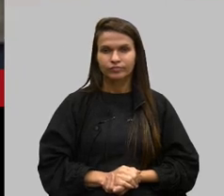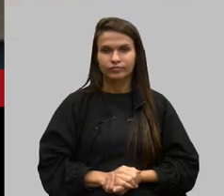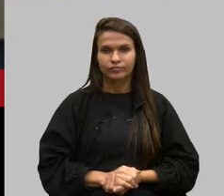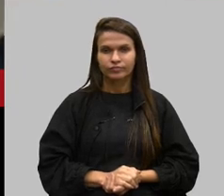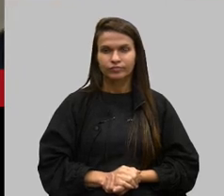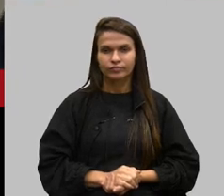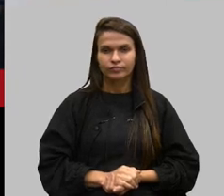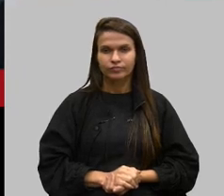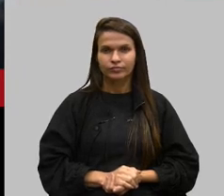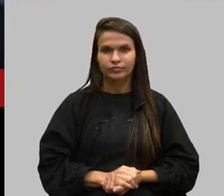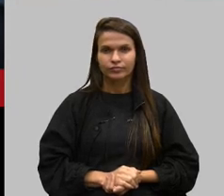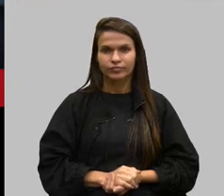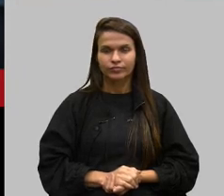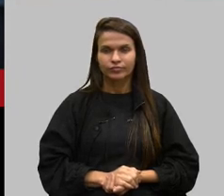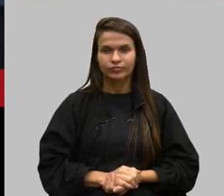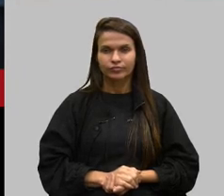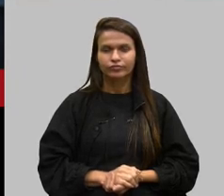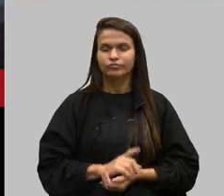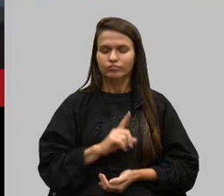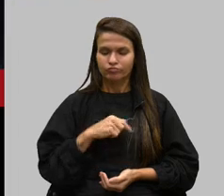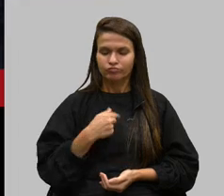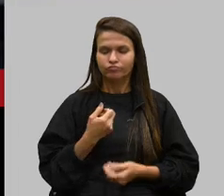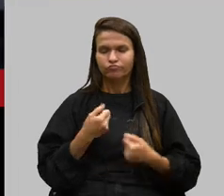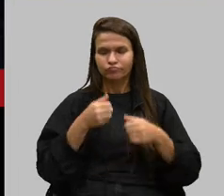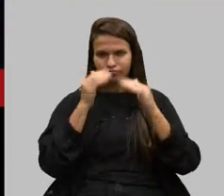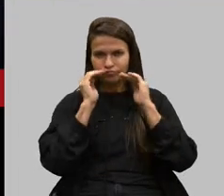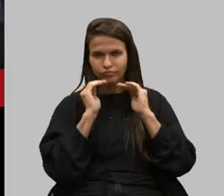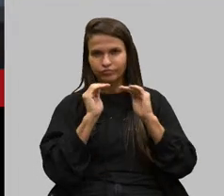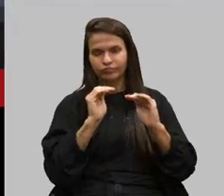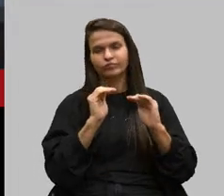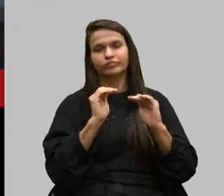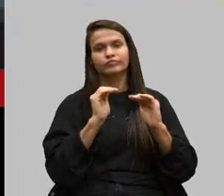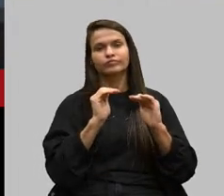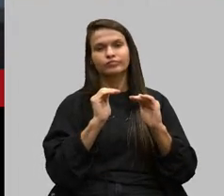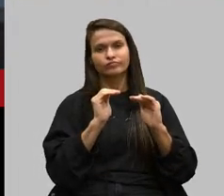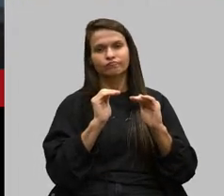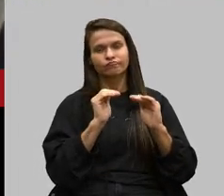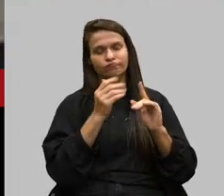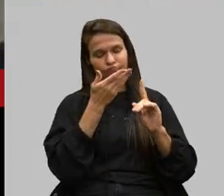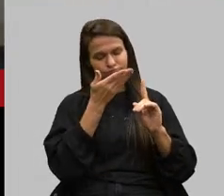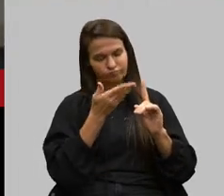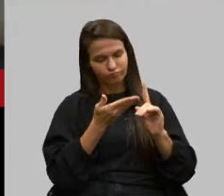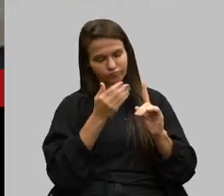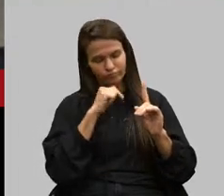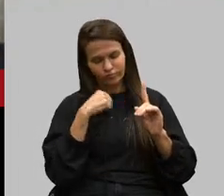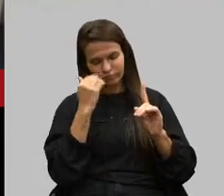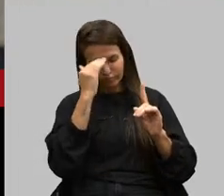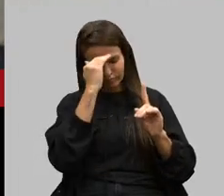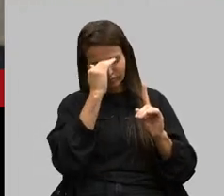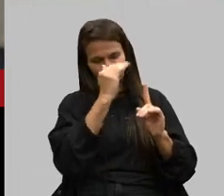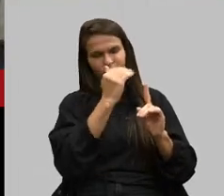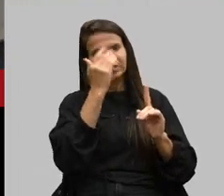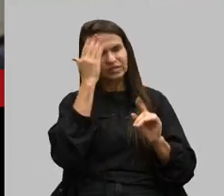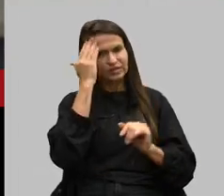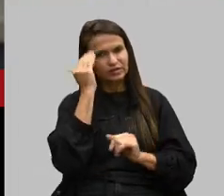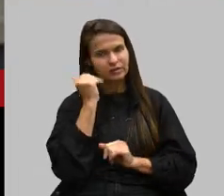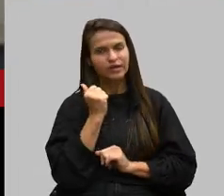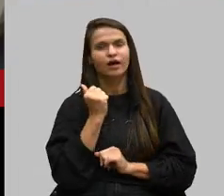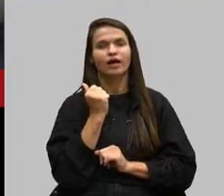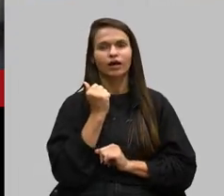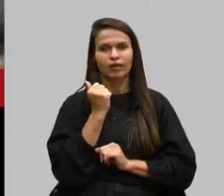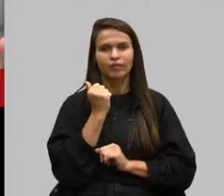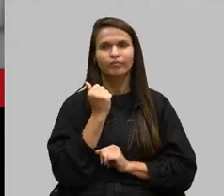o nosso respeito maneira João Magalhães que a gente te respeita sabe até onde a gente